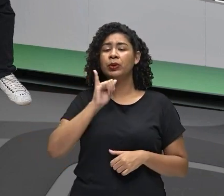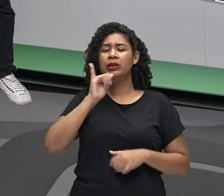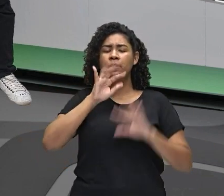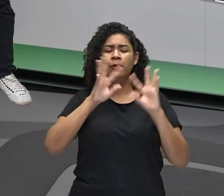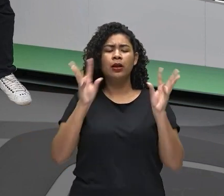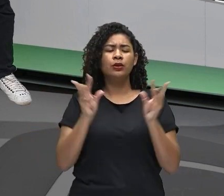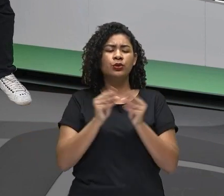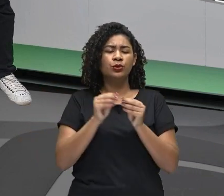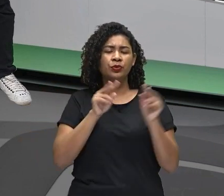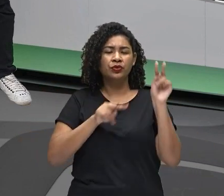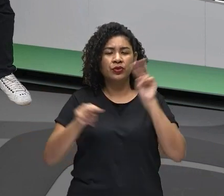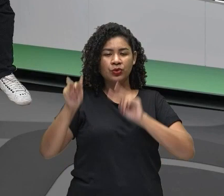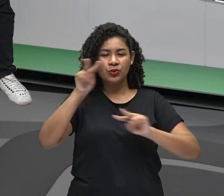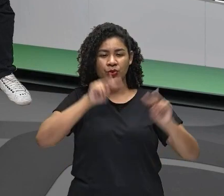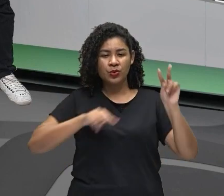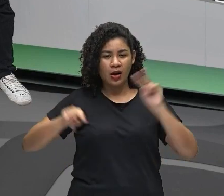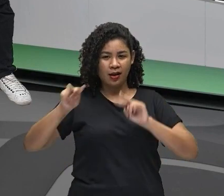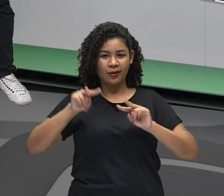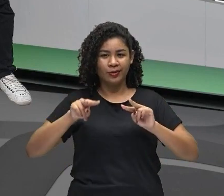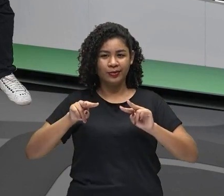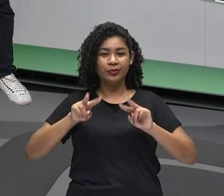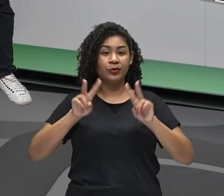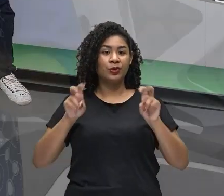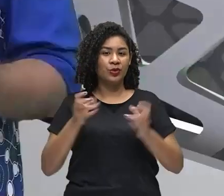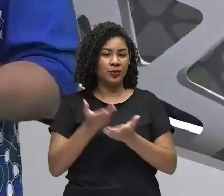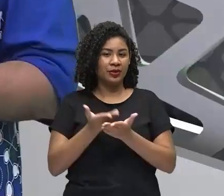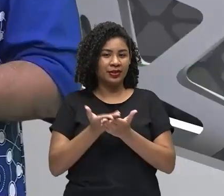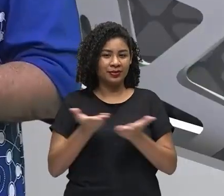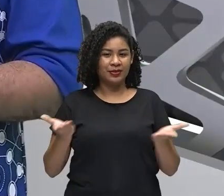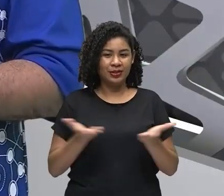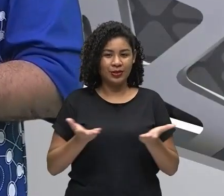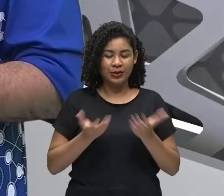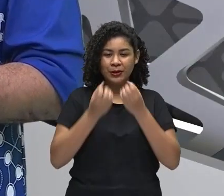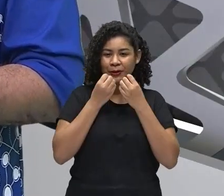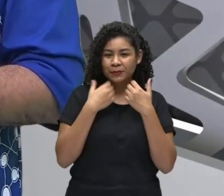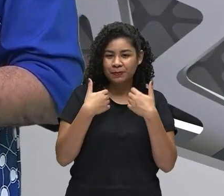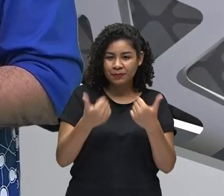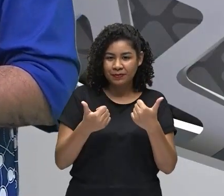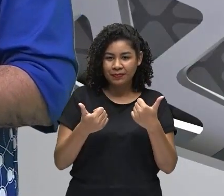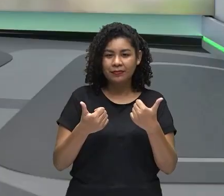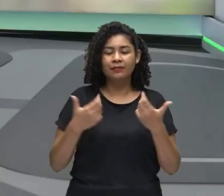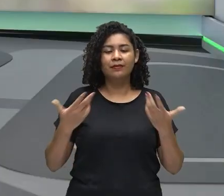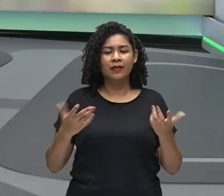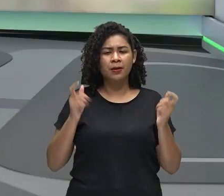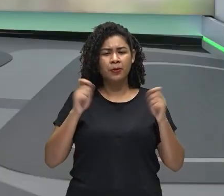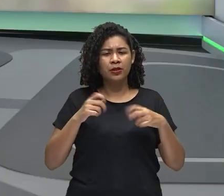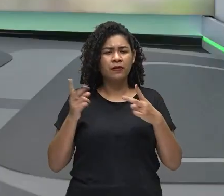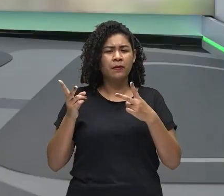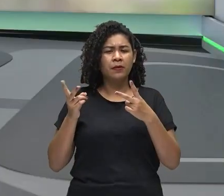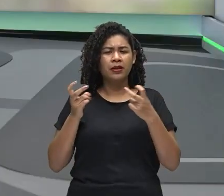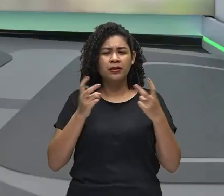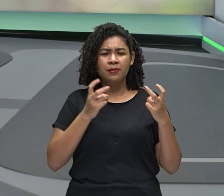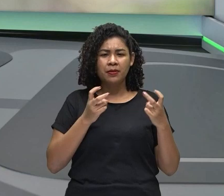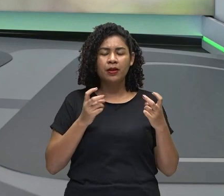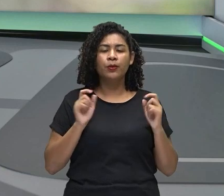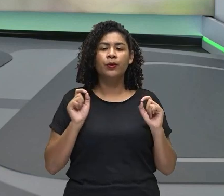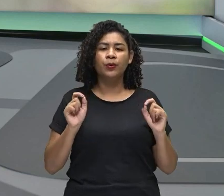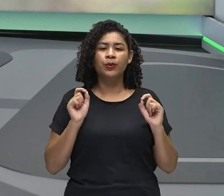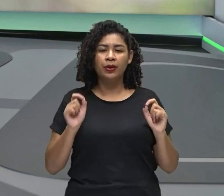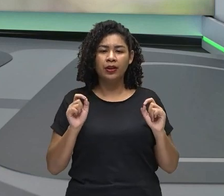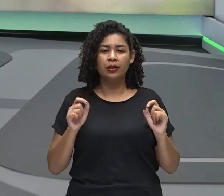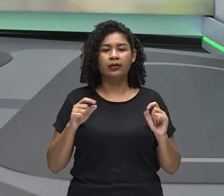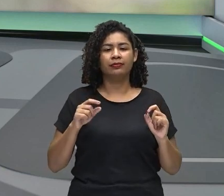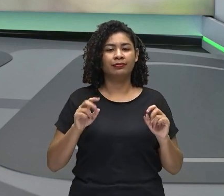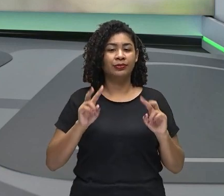resuminho aí do que a gente acabou de estudar sobre cadeias e teias alimentares, certo? Então a gente pôde visualizar aí cadeias e